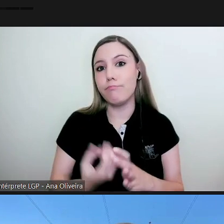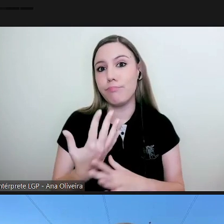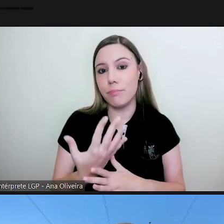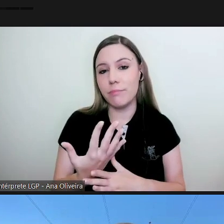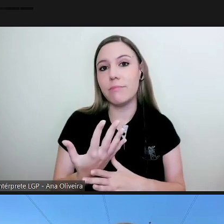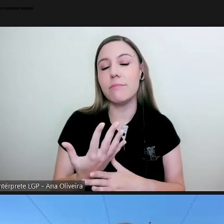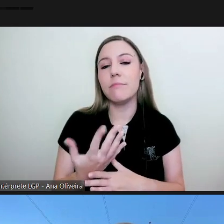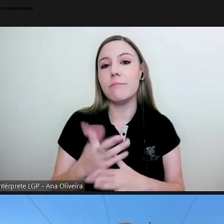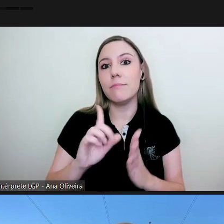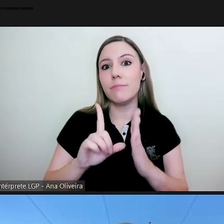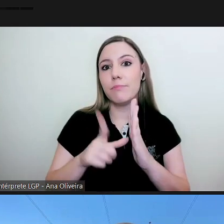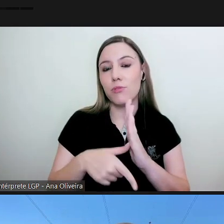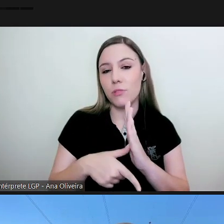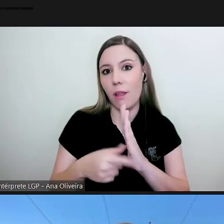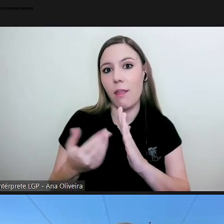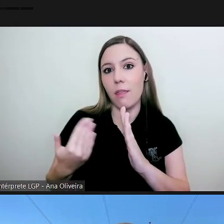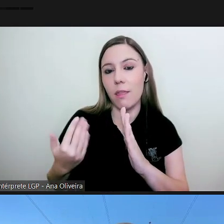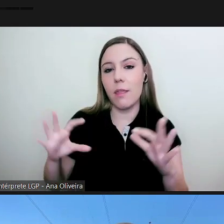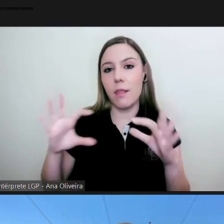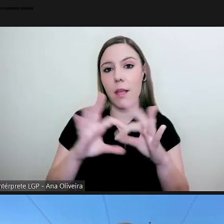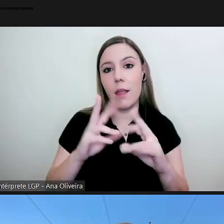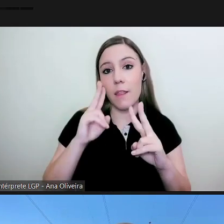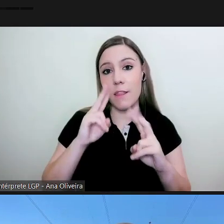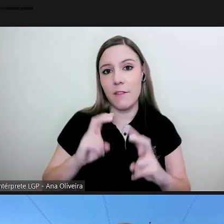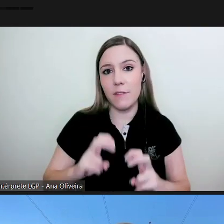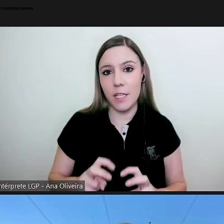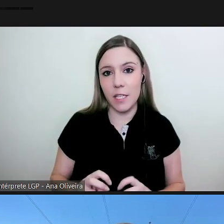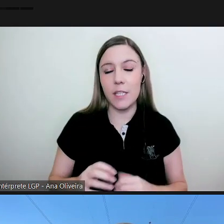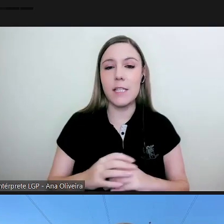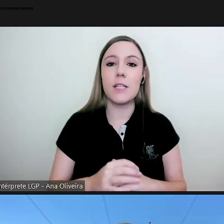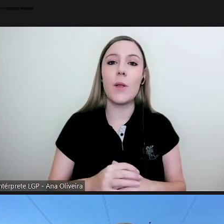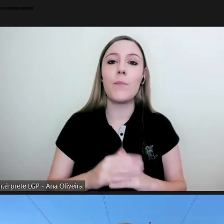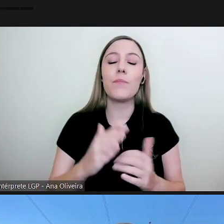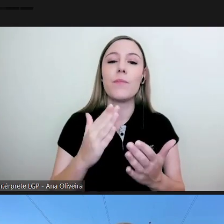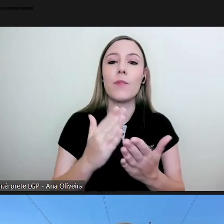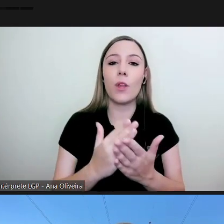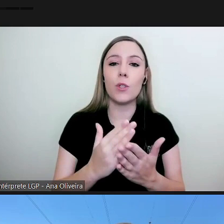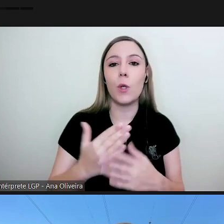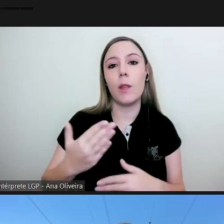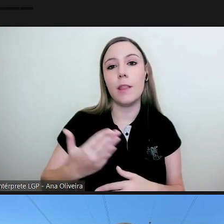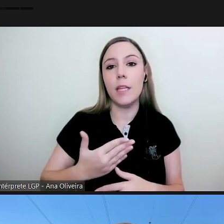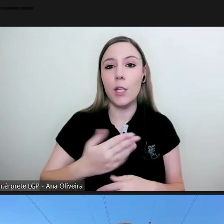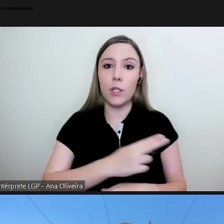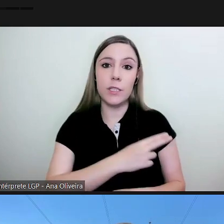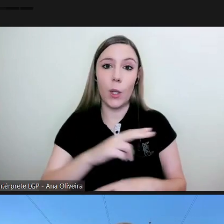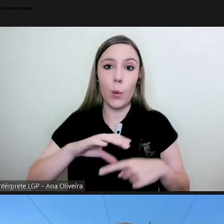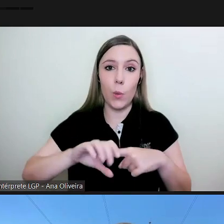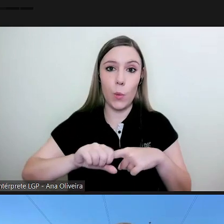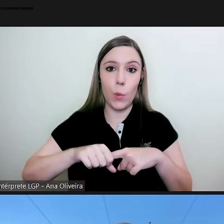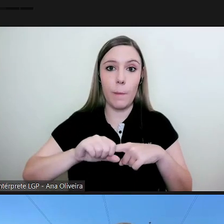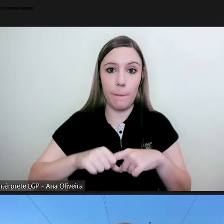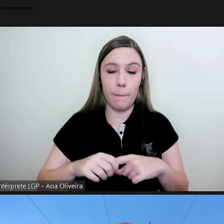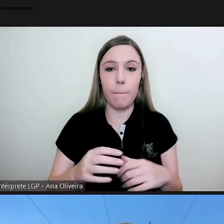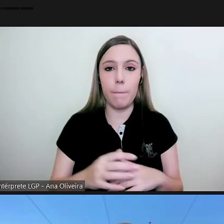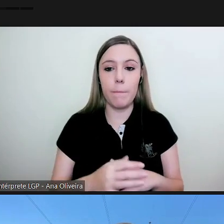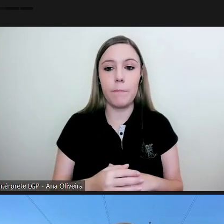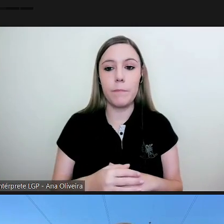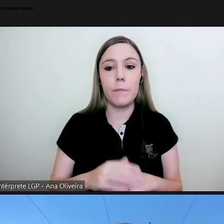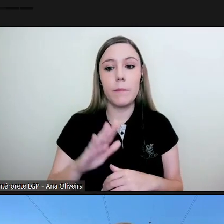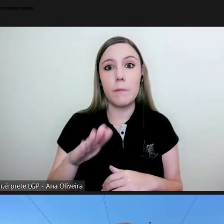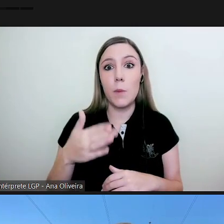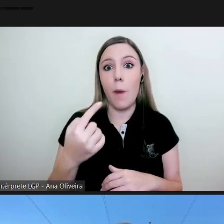projeto de investigação no JUSGov, na Escola de Direito da Universidade do Minho, que teve sobretudo